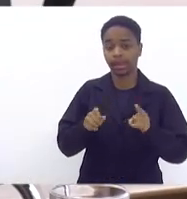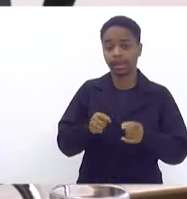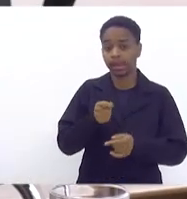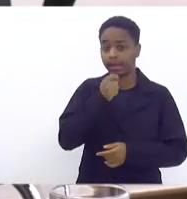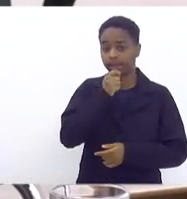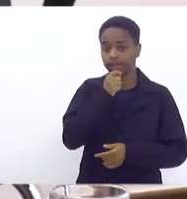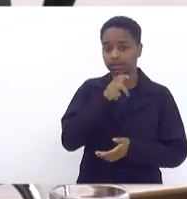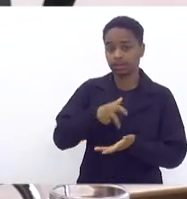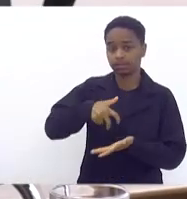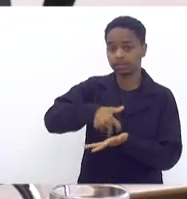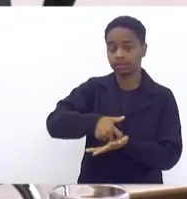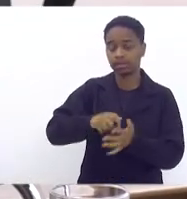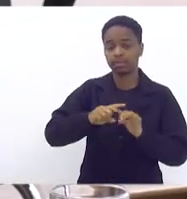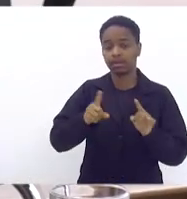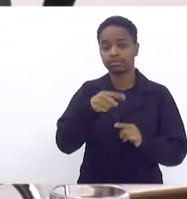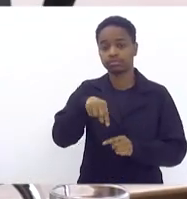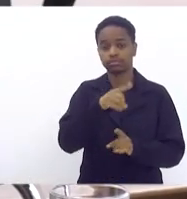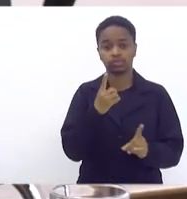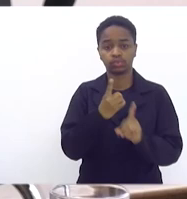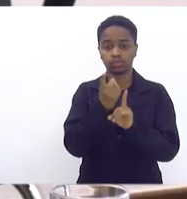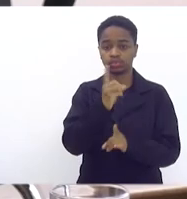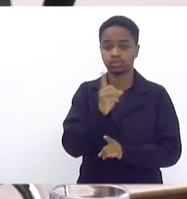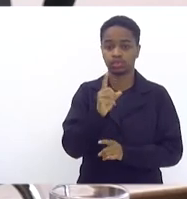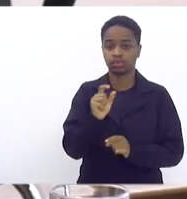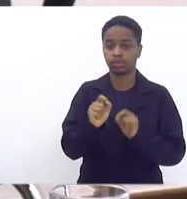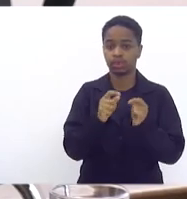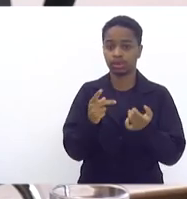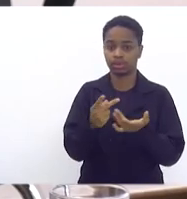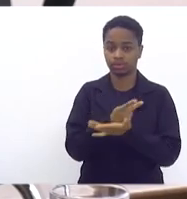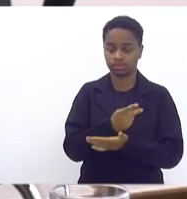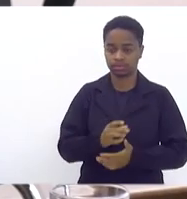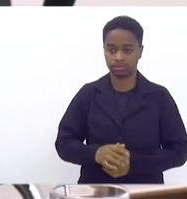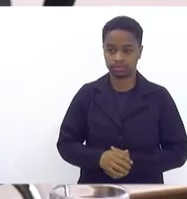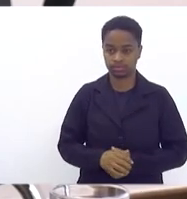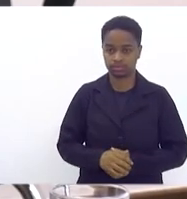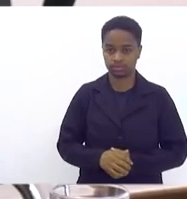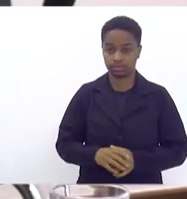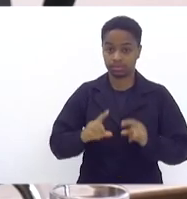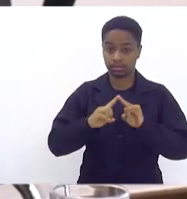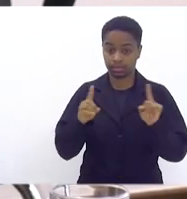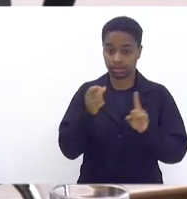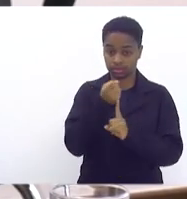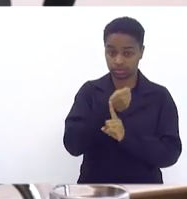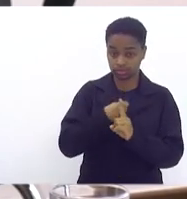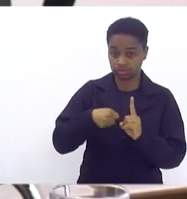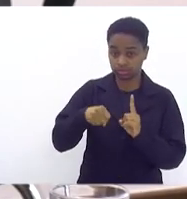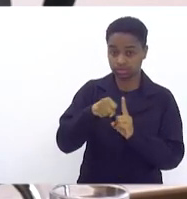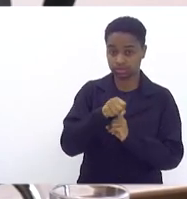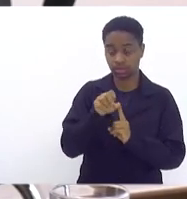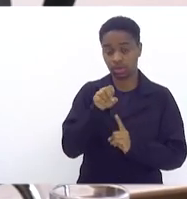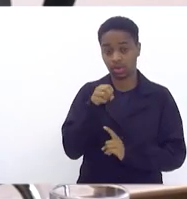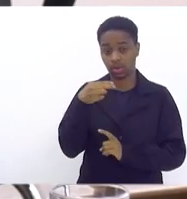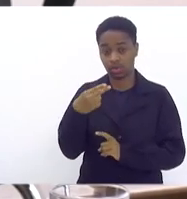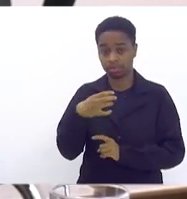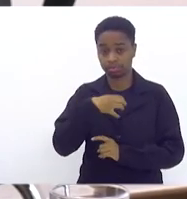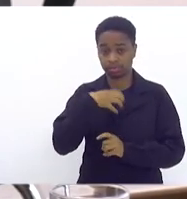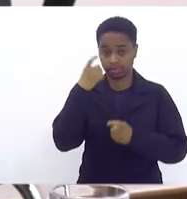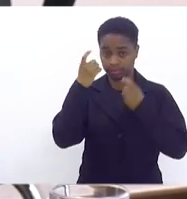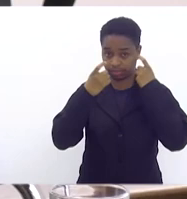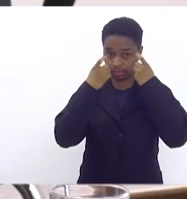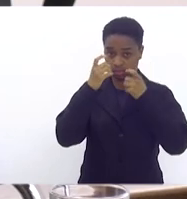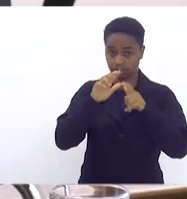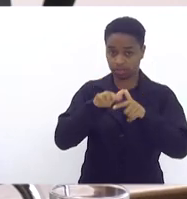e ninguém nunca vai descobrir esse erro né agora uma sociedade ou ela se preocupa com